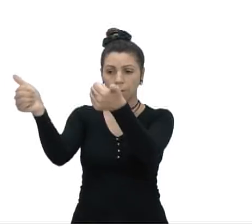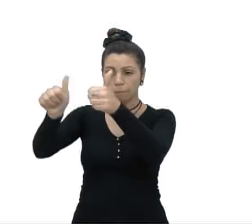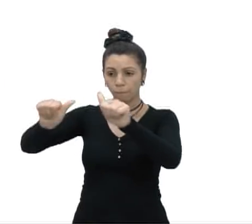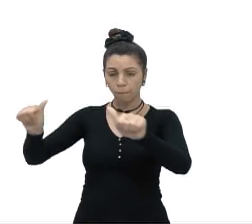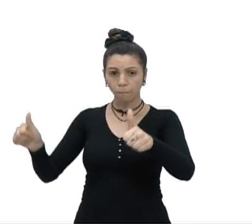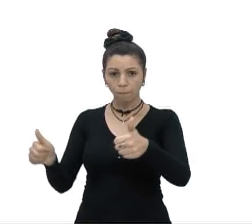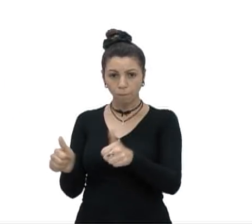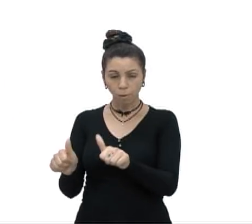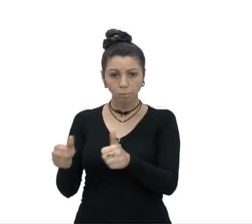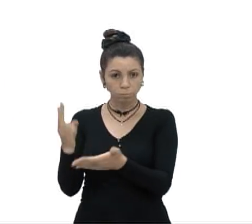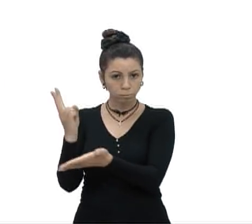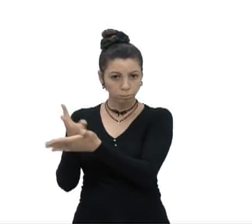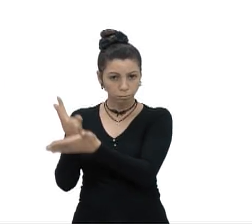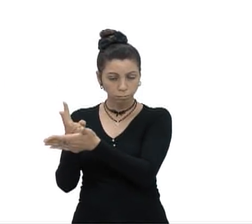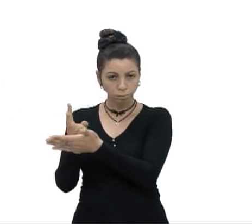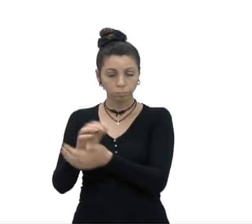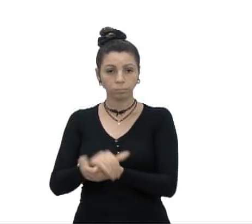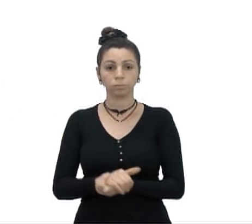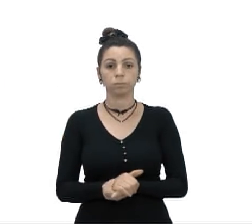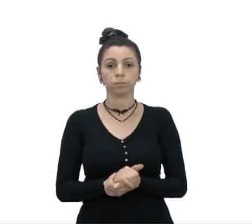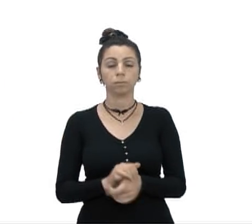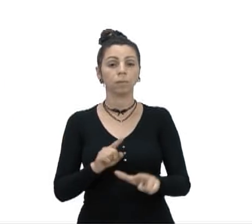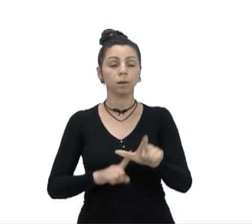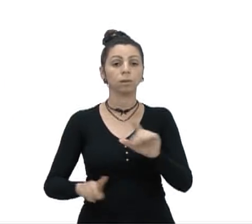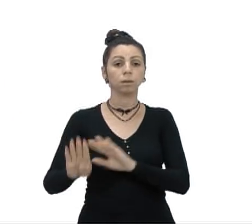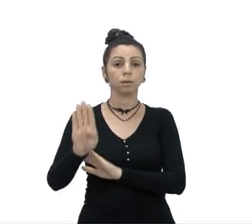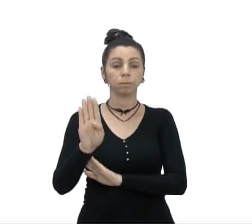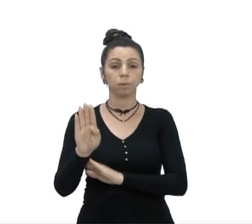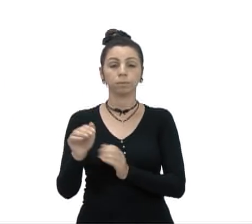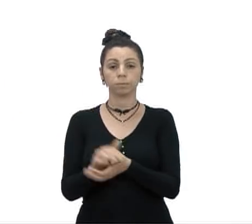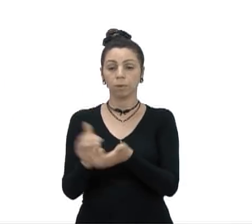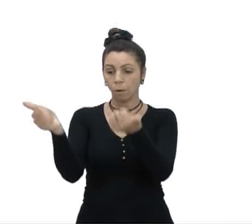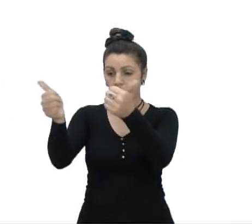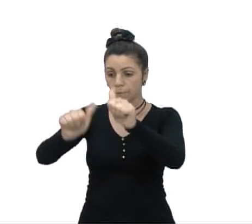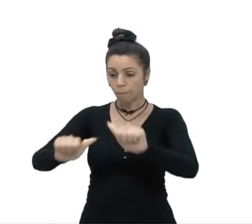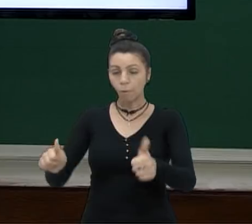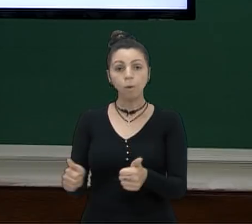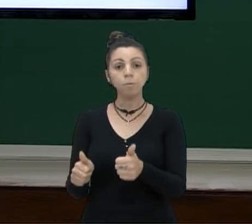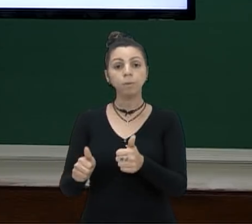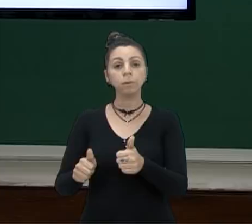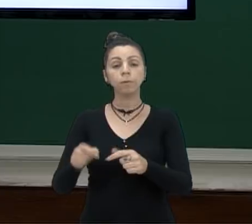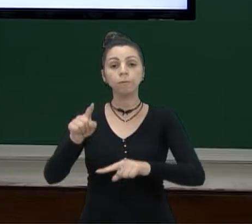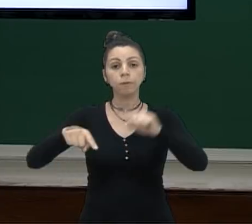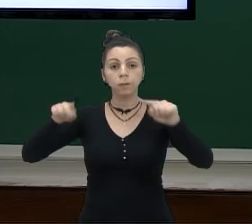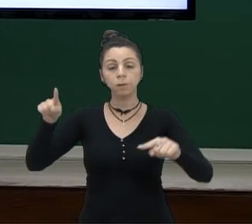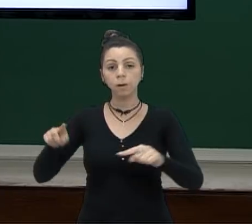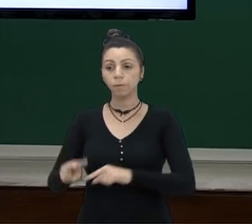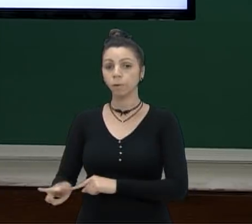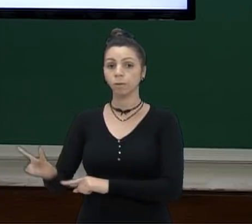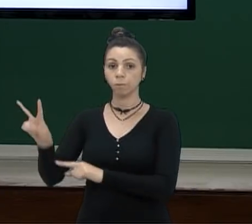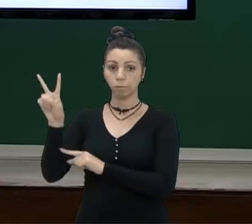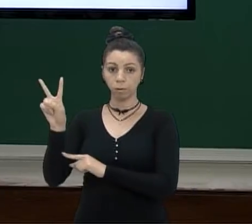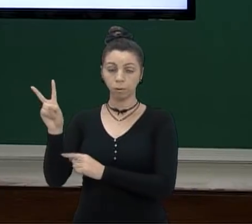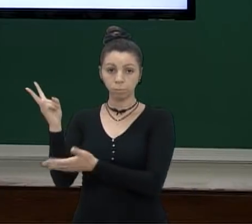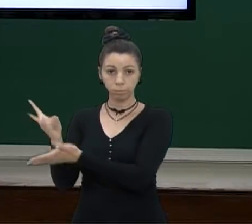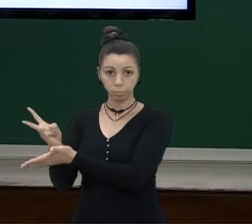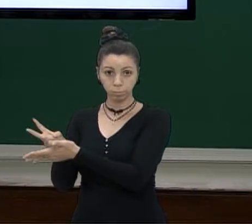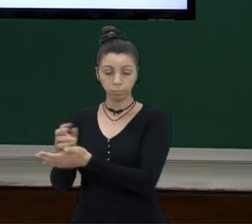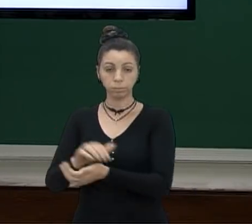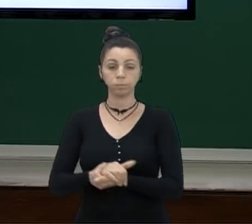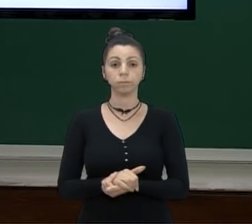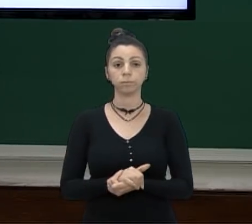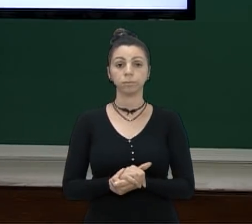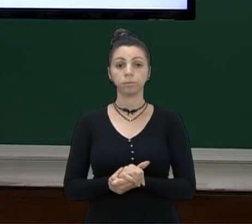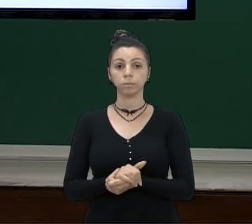definidos? Letra A. Letra B. Forma variável e volume definido? Letra C. Forma e